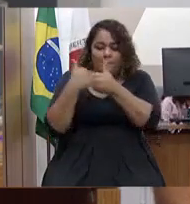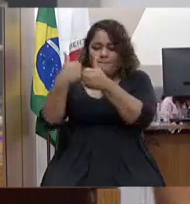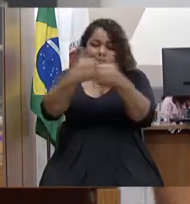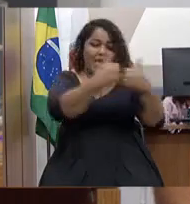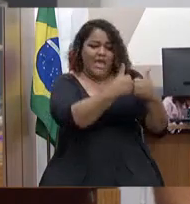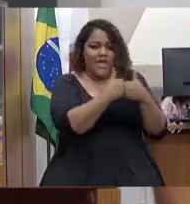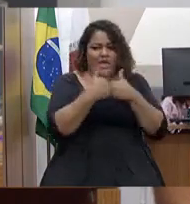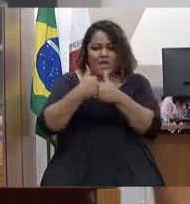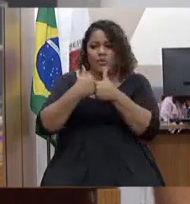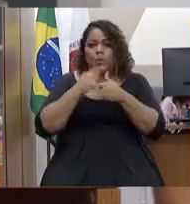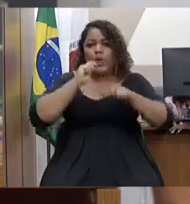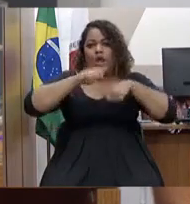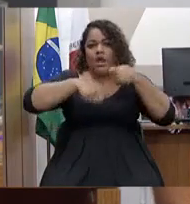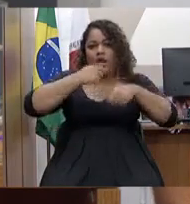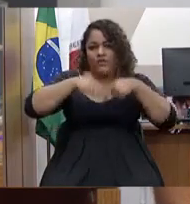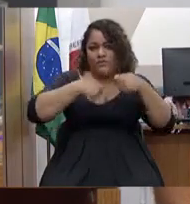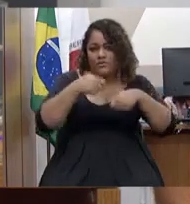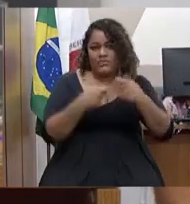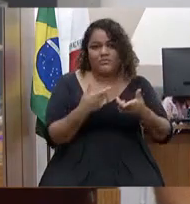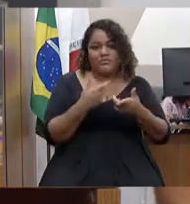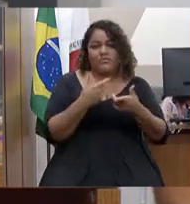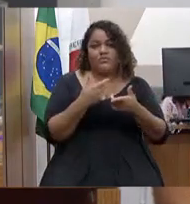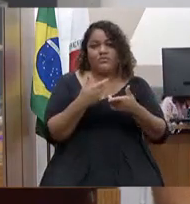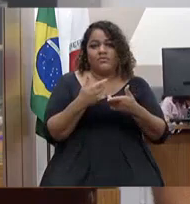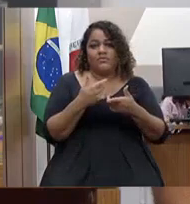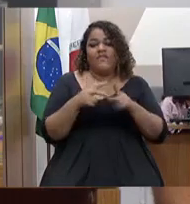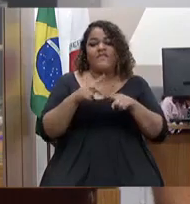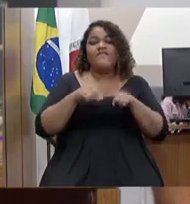os mesmos locais dentro dos ônibus lotados